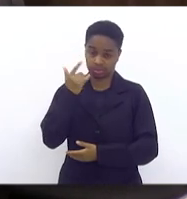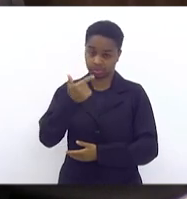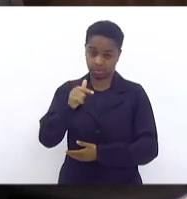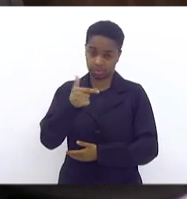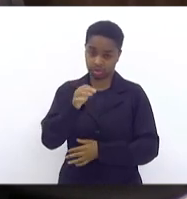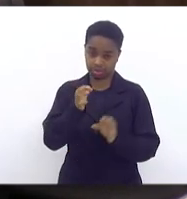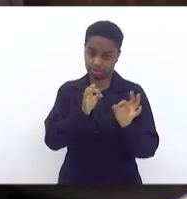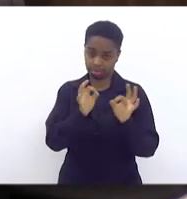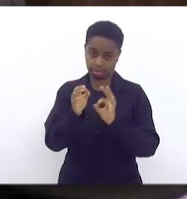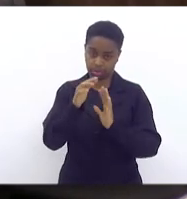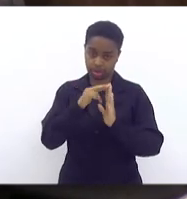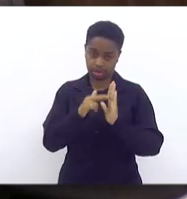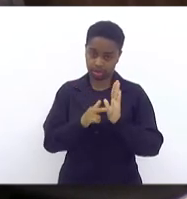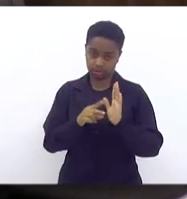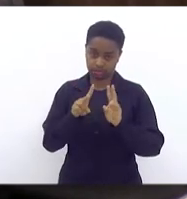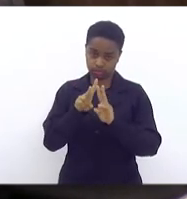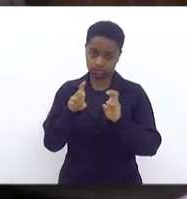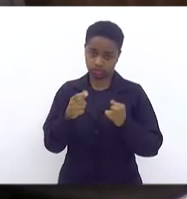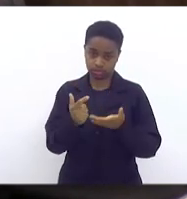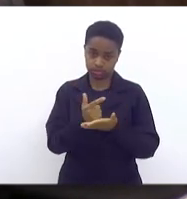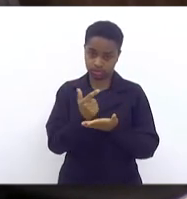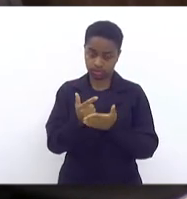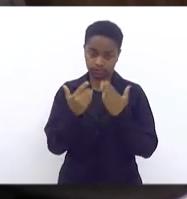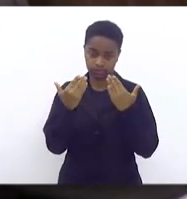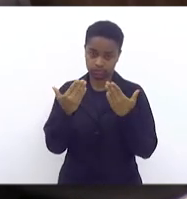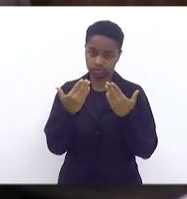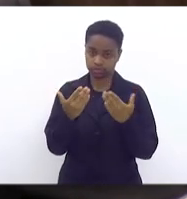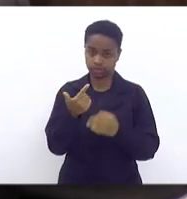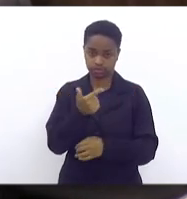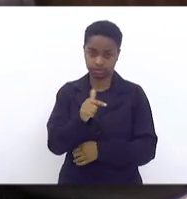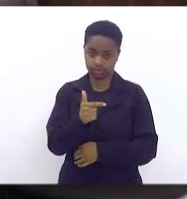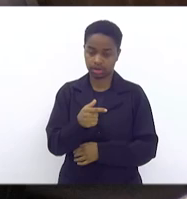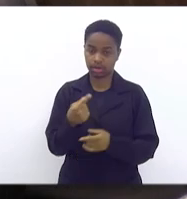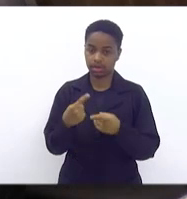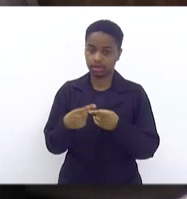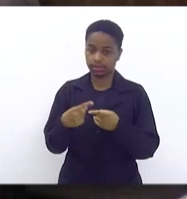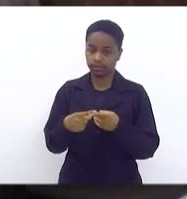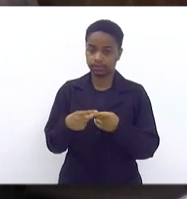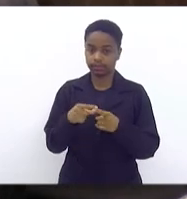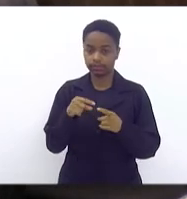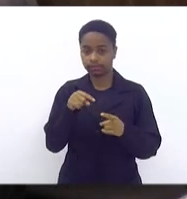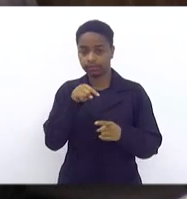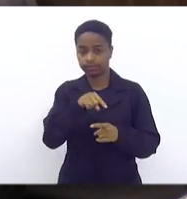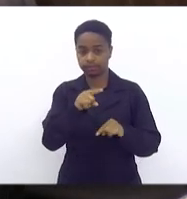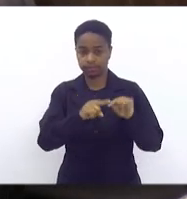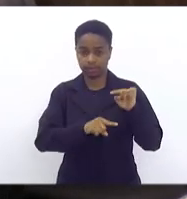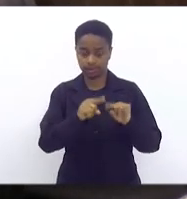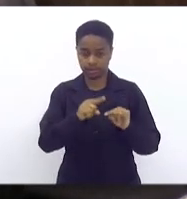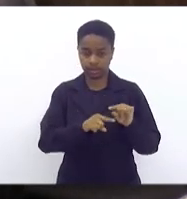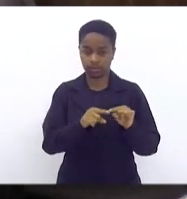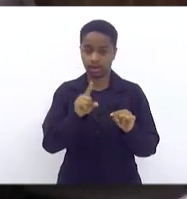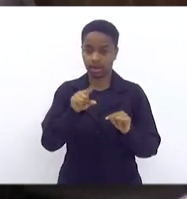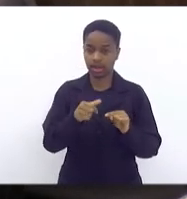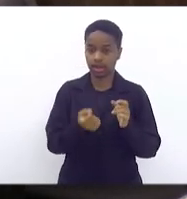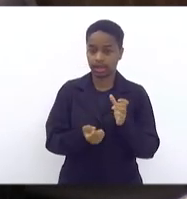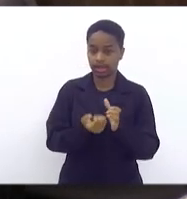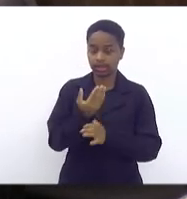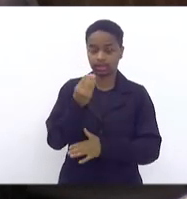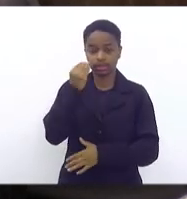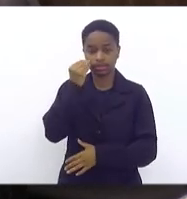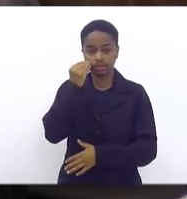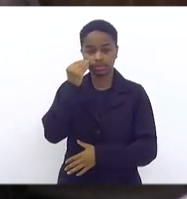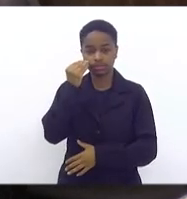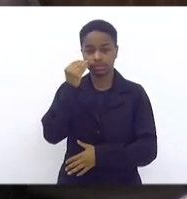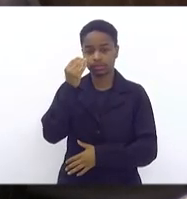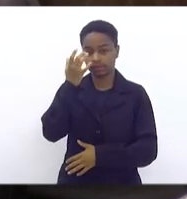respeito do álbum de suspeitos né o álbum de suspeitos ele é uma criação para para facilitar a